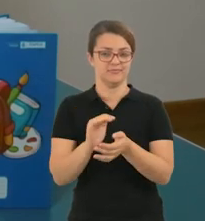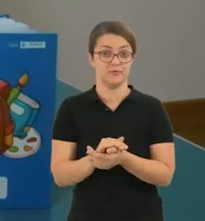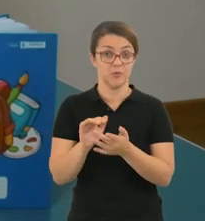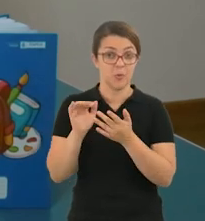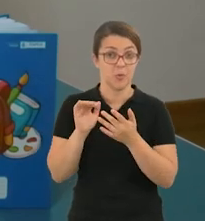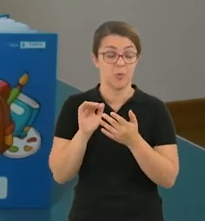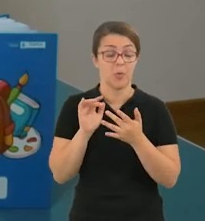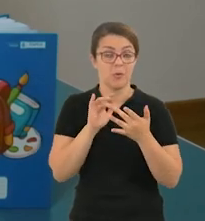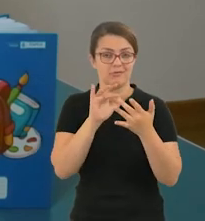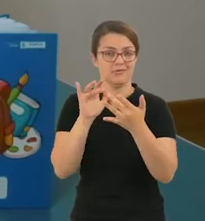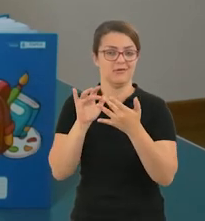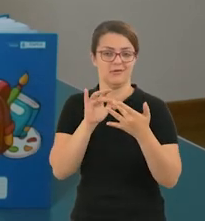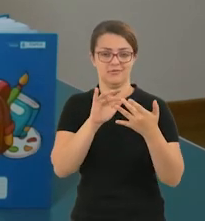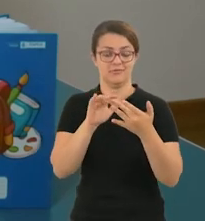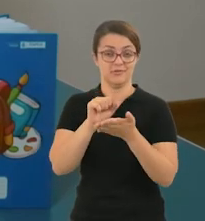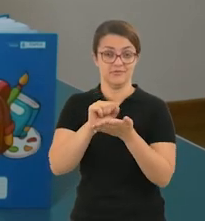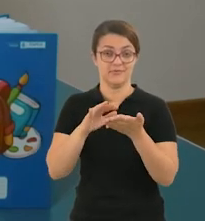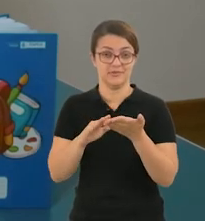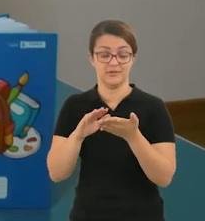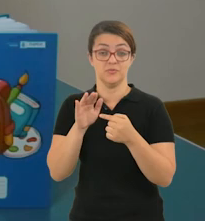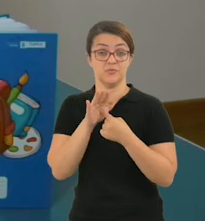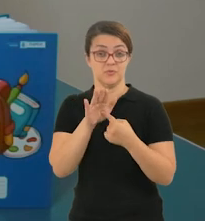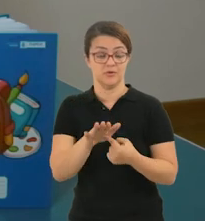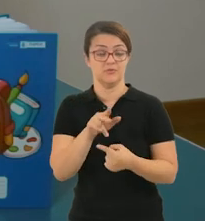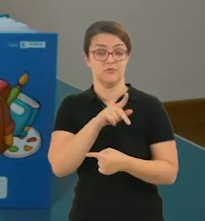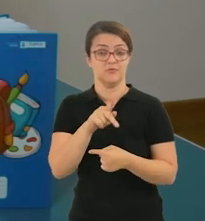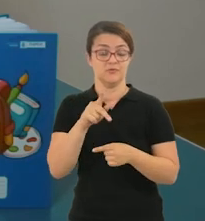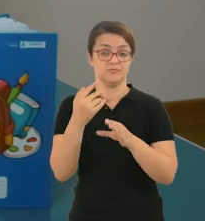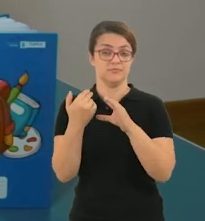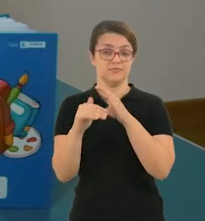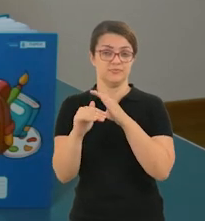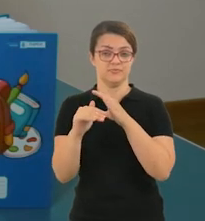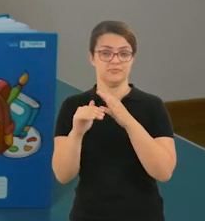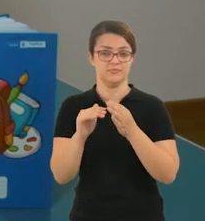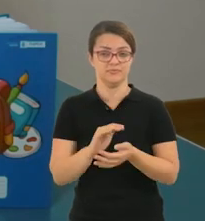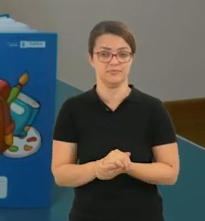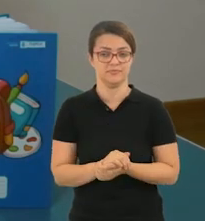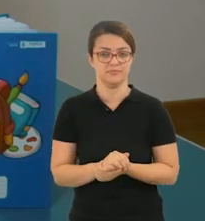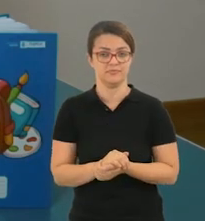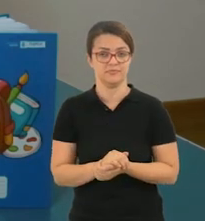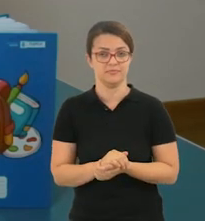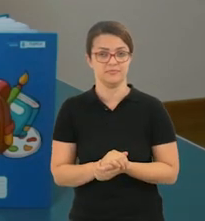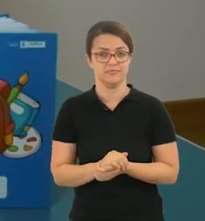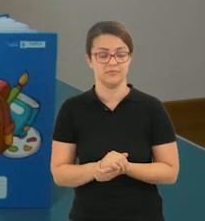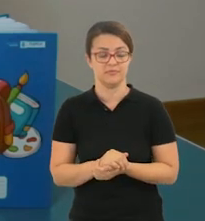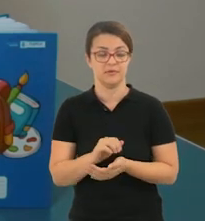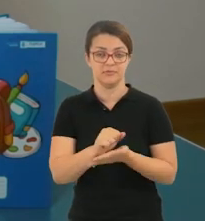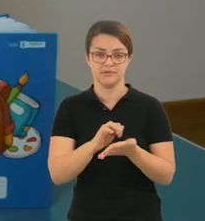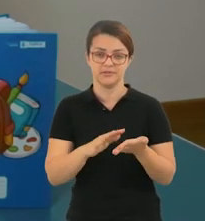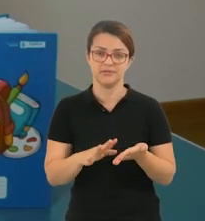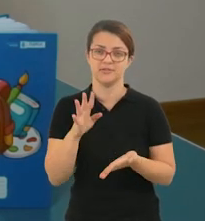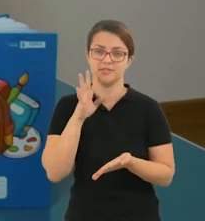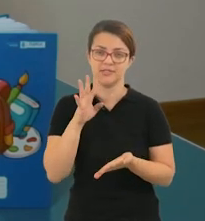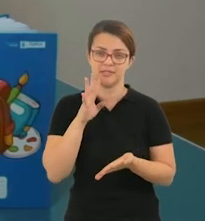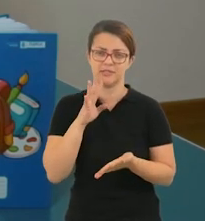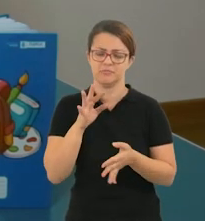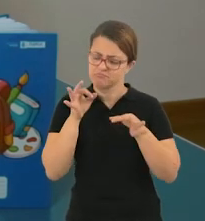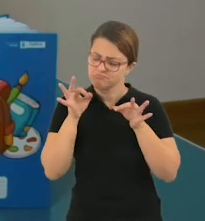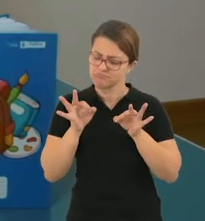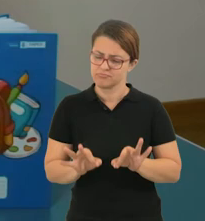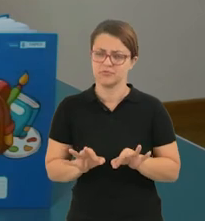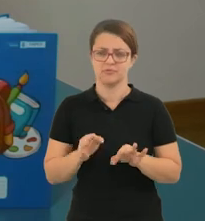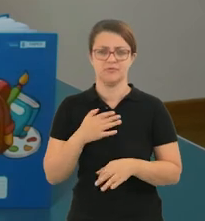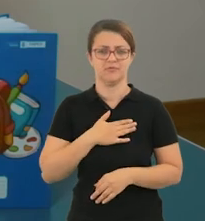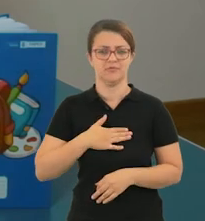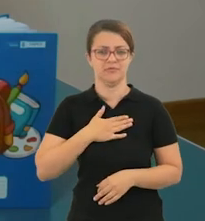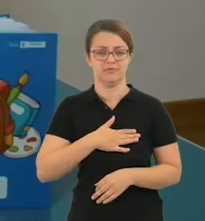quarentena, mande para ela essa atividade e mostre as fotos que vocês têm em casa, tá bom? É uma atividade muito divertida e tenho